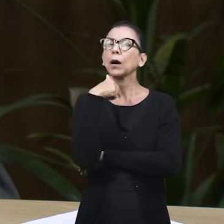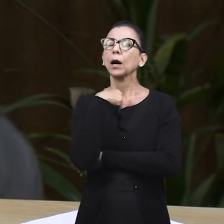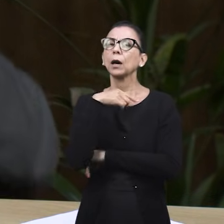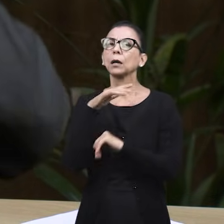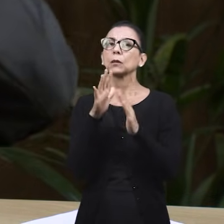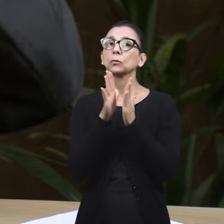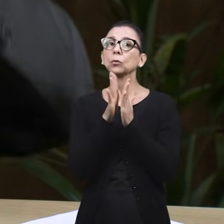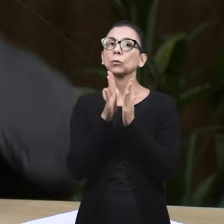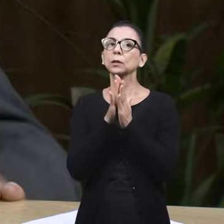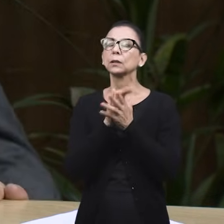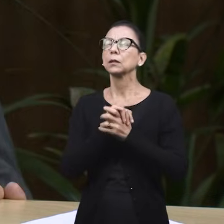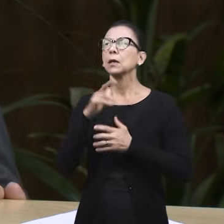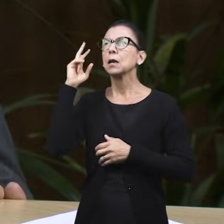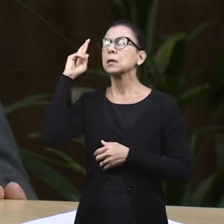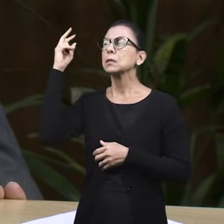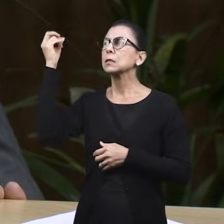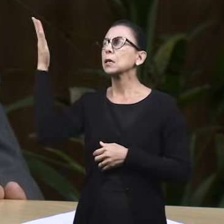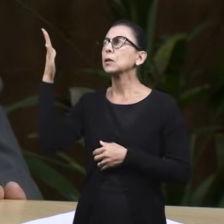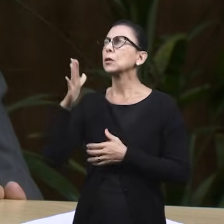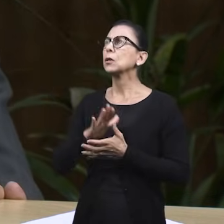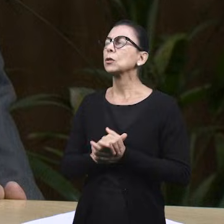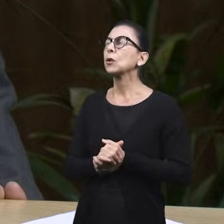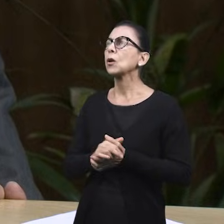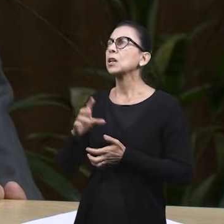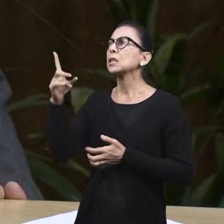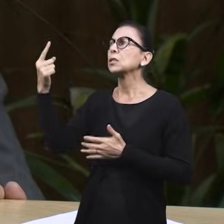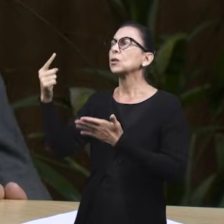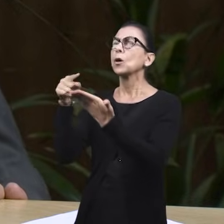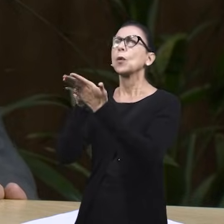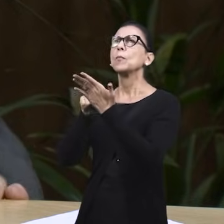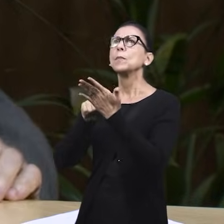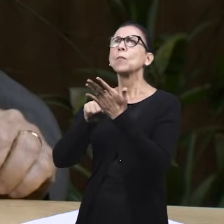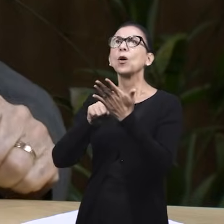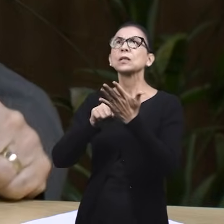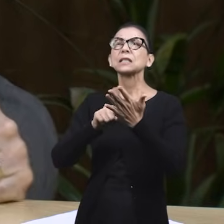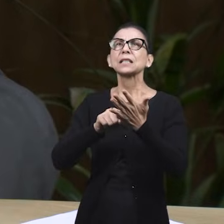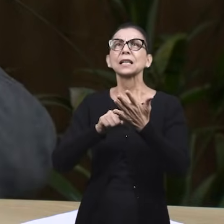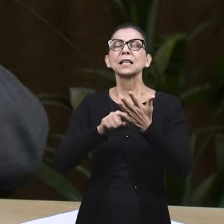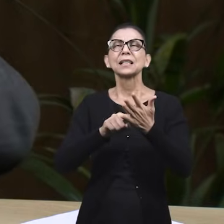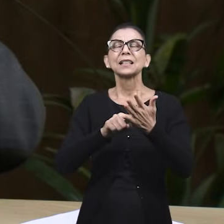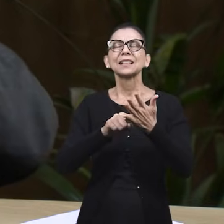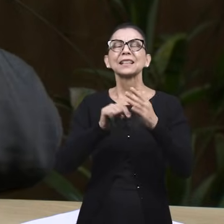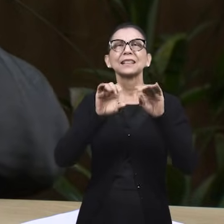Eu estou orando de noite, Senhor, me dá um sinal, faz um cometa passar no céu, né?